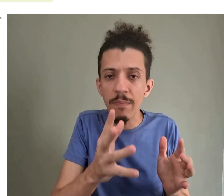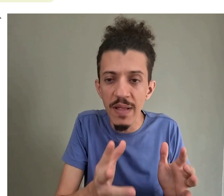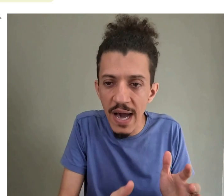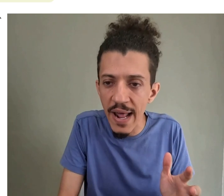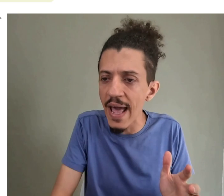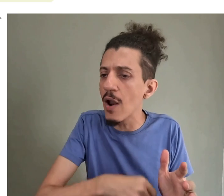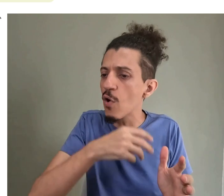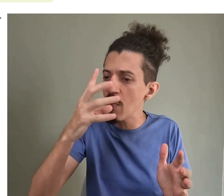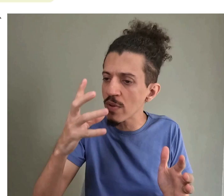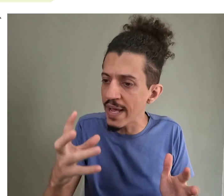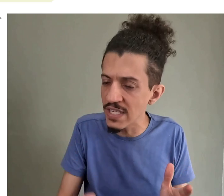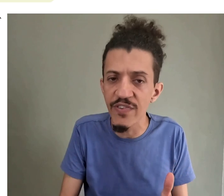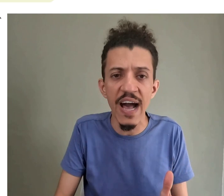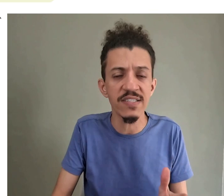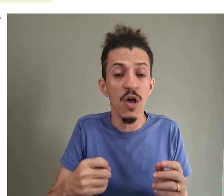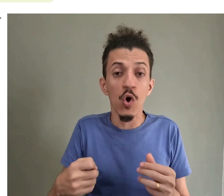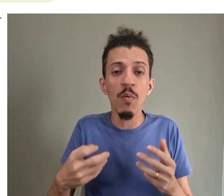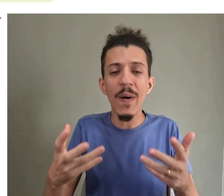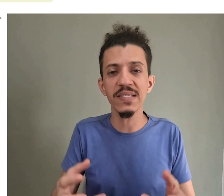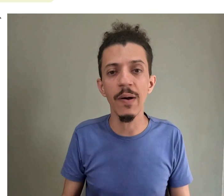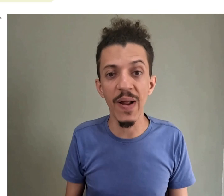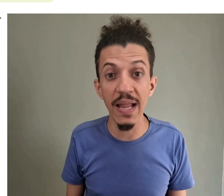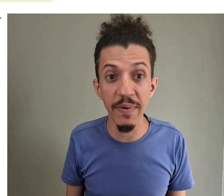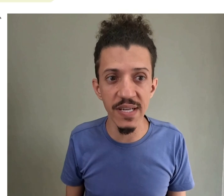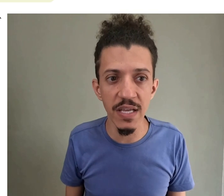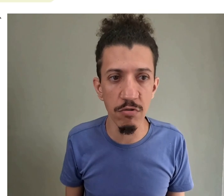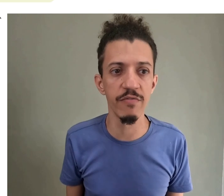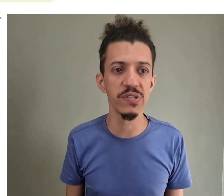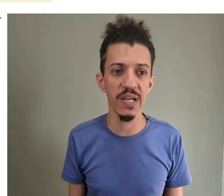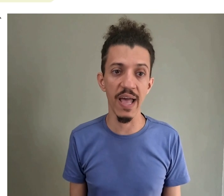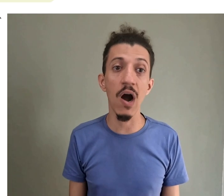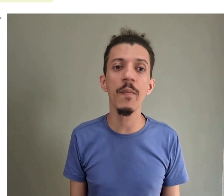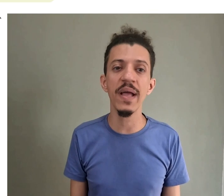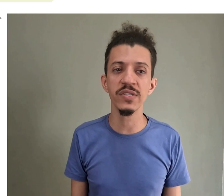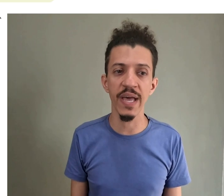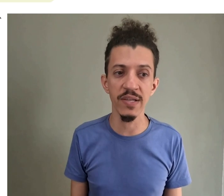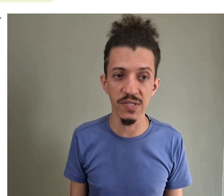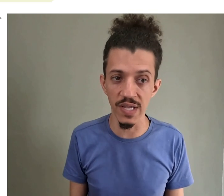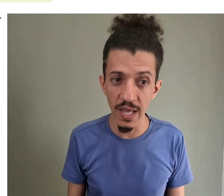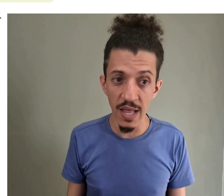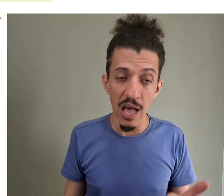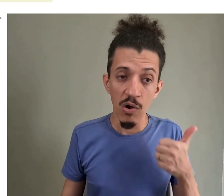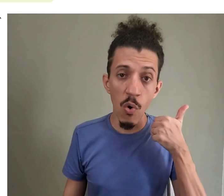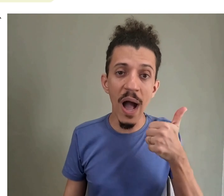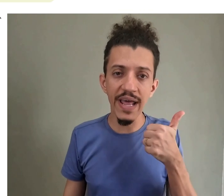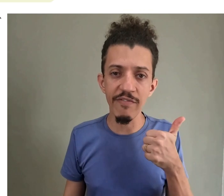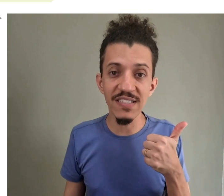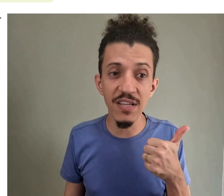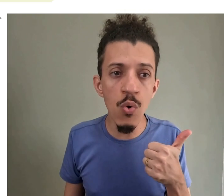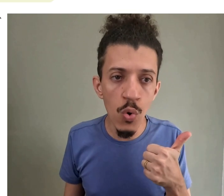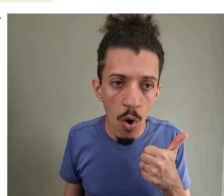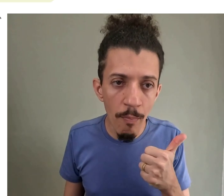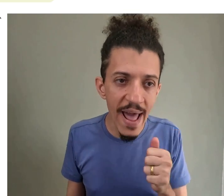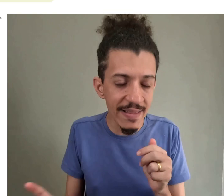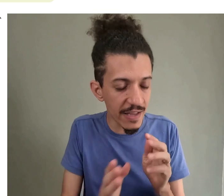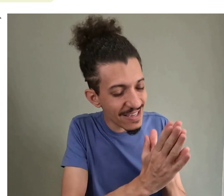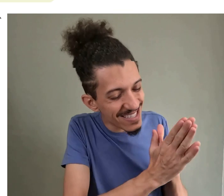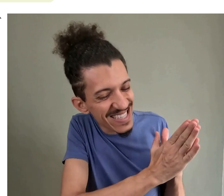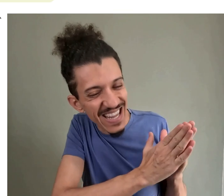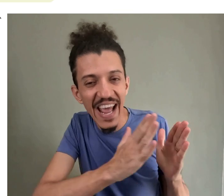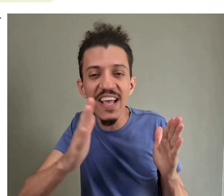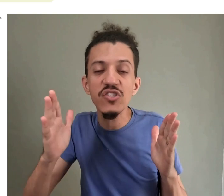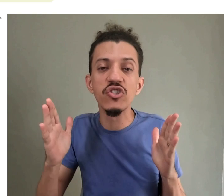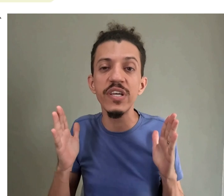como aplicar ela, como montar as frases, como passar para a Libras aquilo que você realmente quer dizer, com a gravação completa